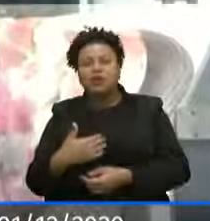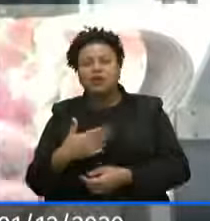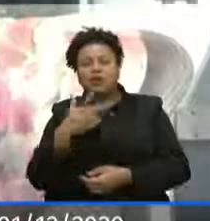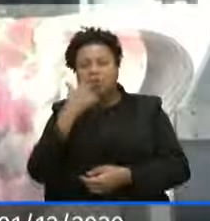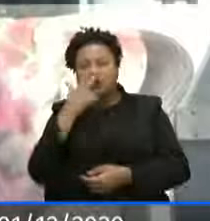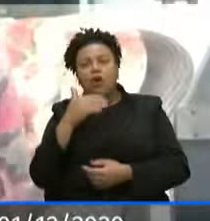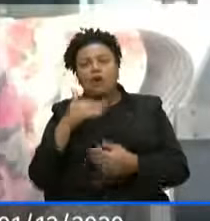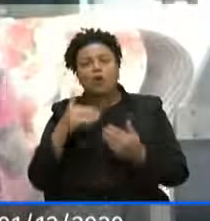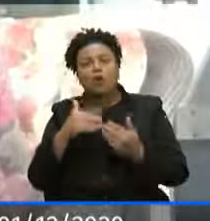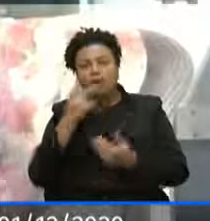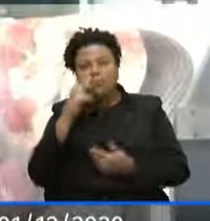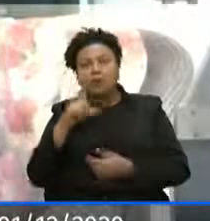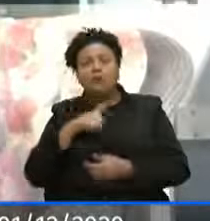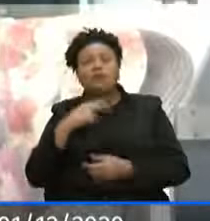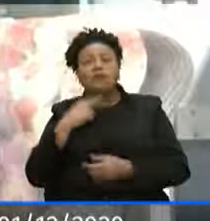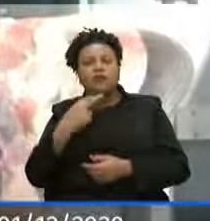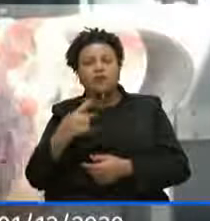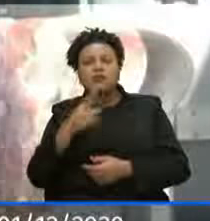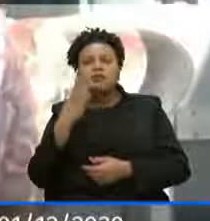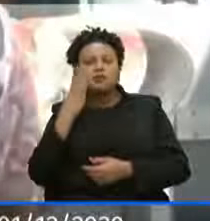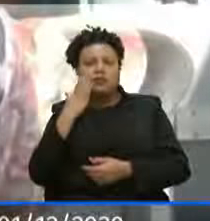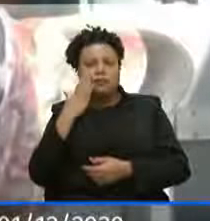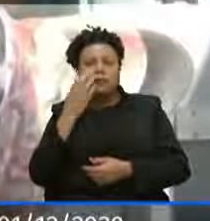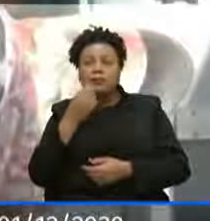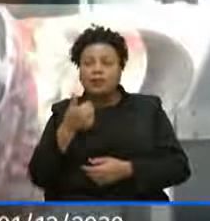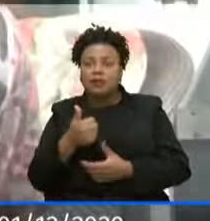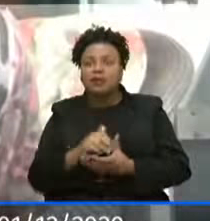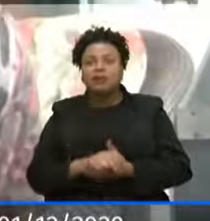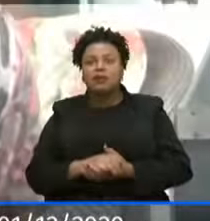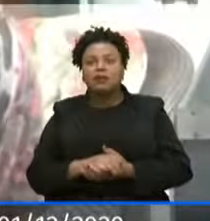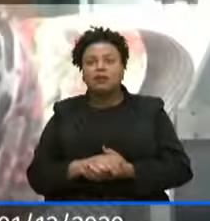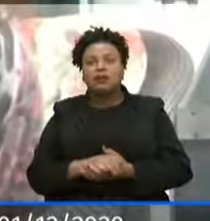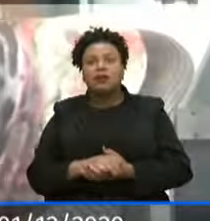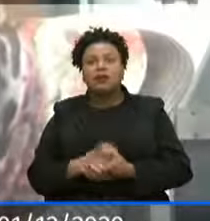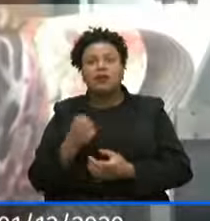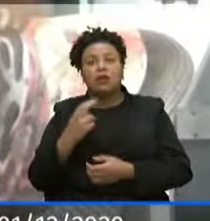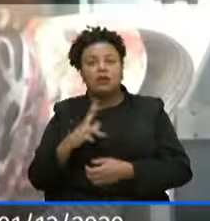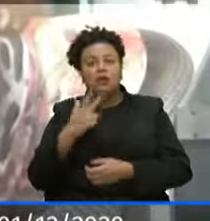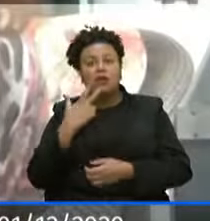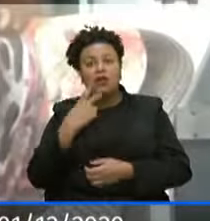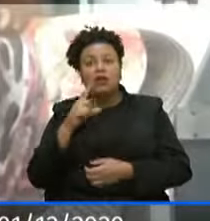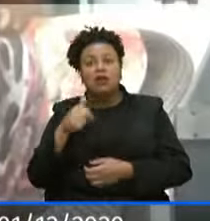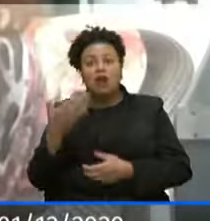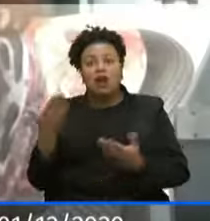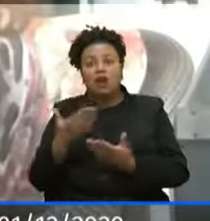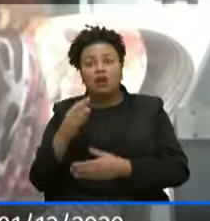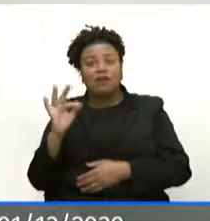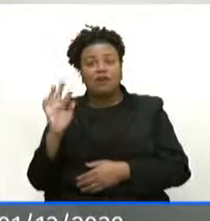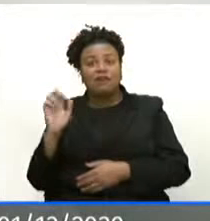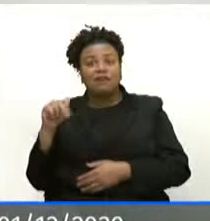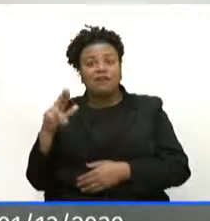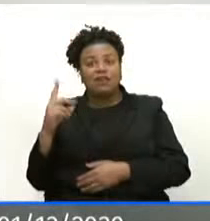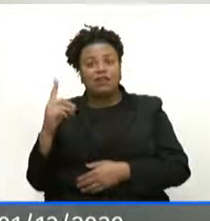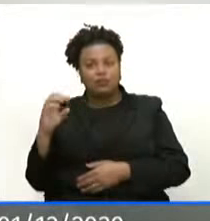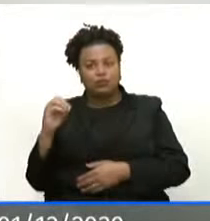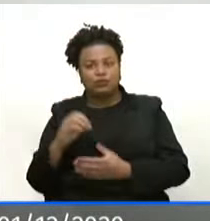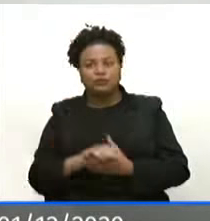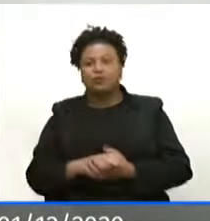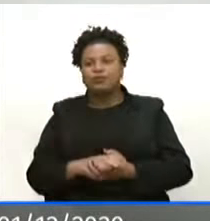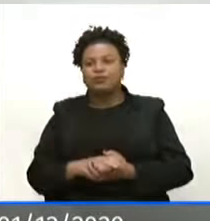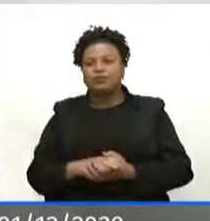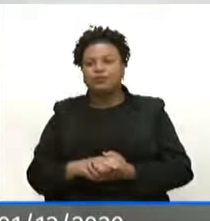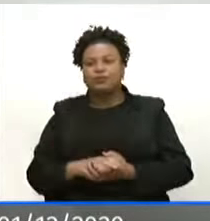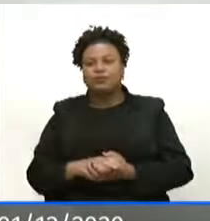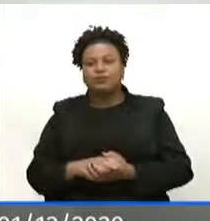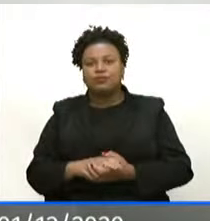linha, Anne, de sermos ouvidos, sabes muito bem. Muito bem. Eu vou falar em seguida, mas agora é Fernando Marrone.